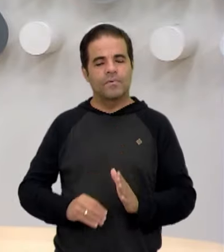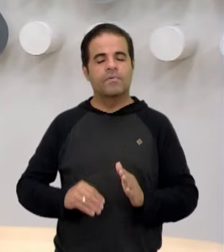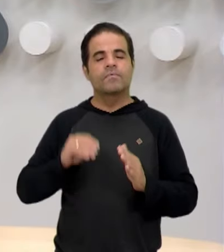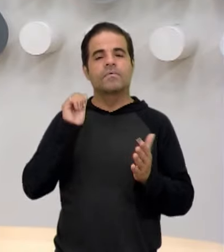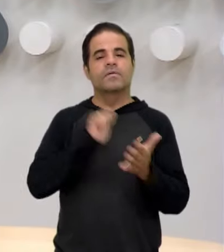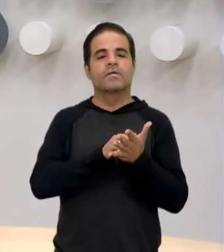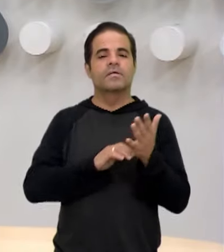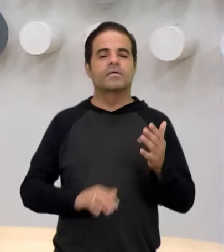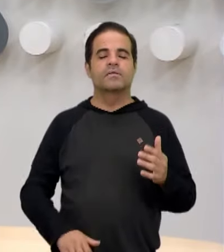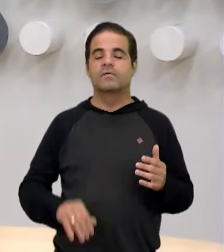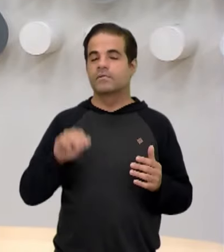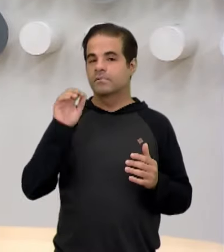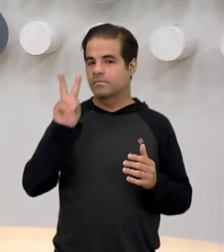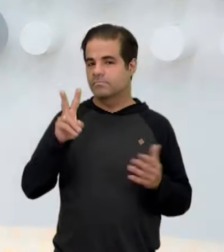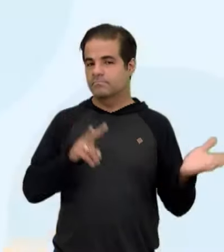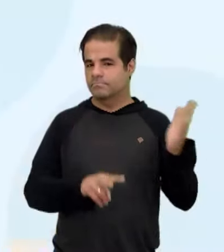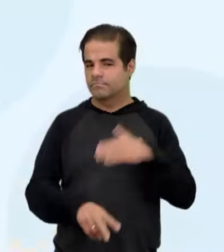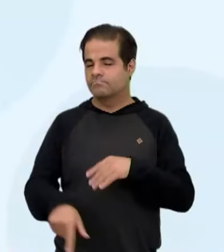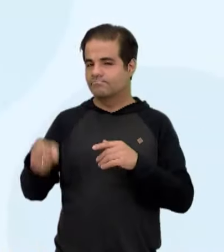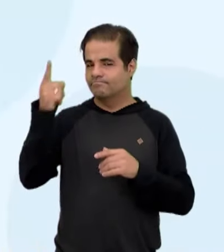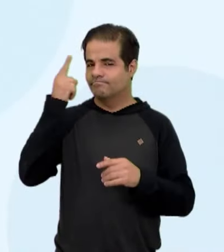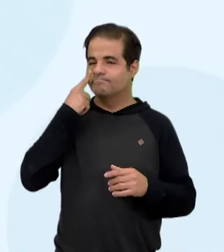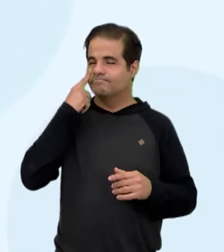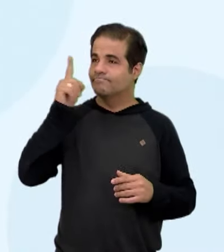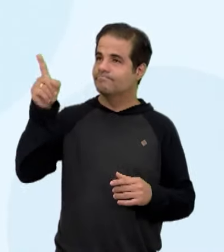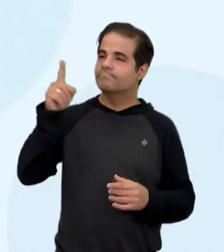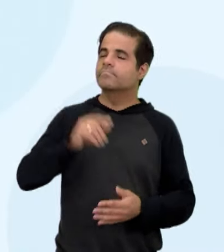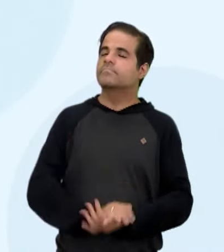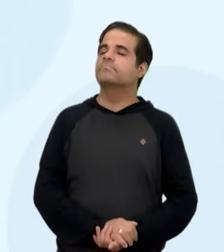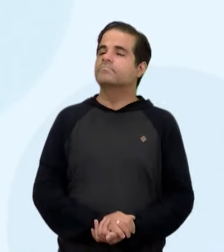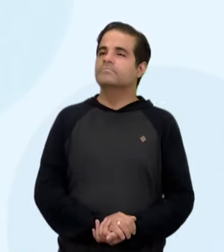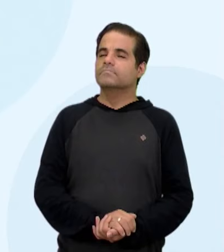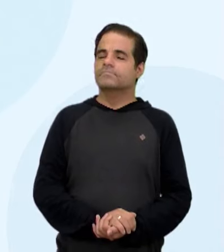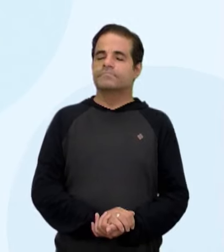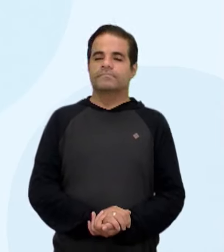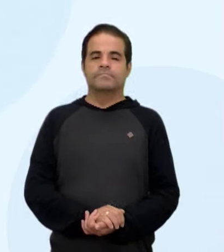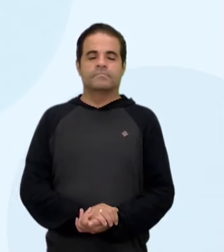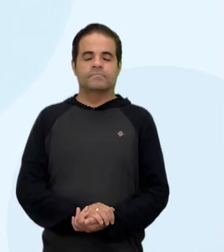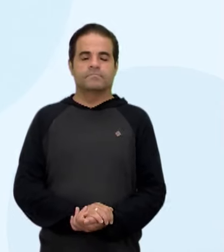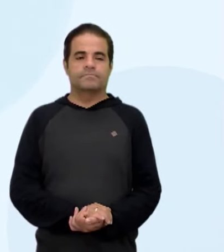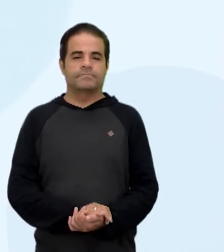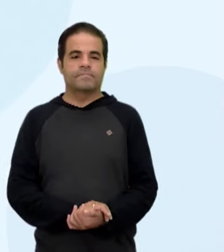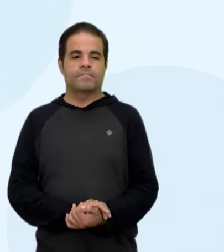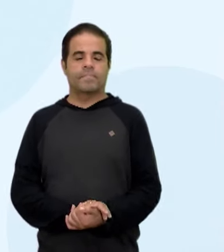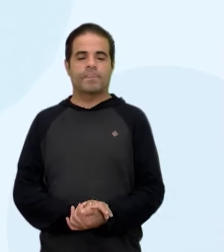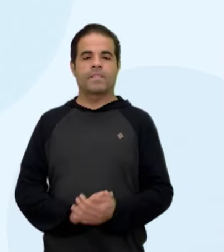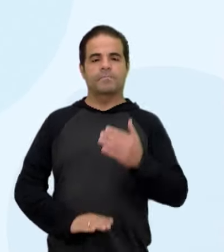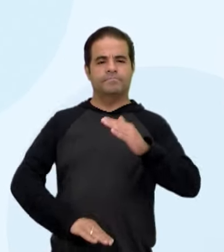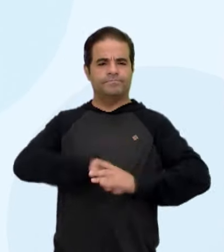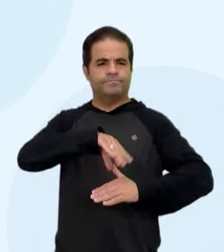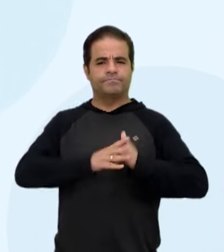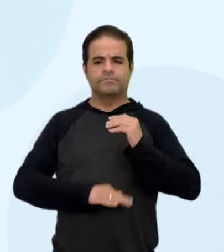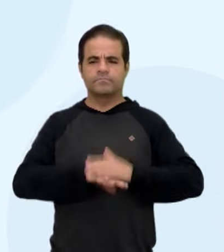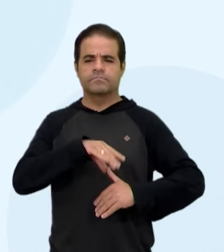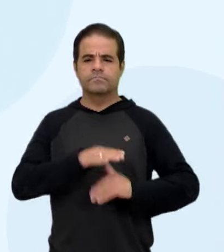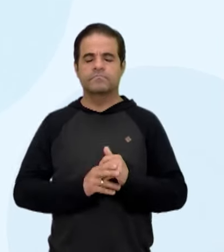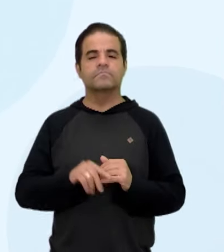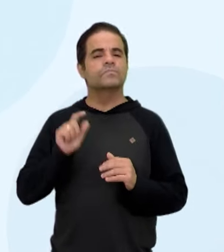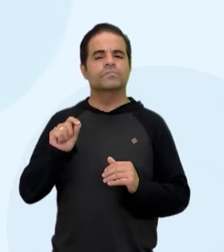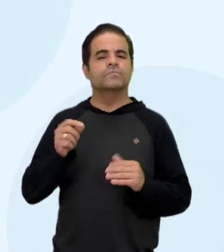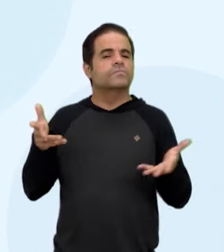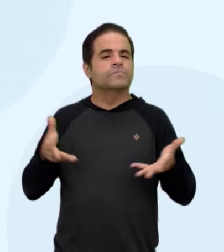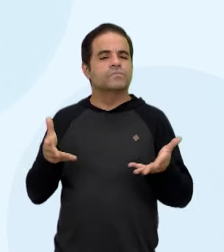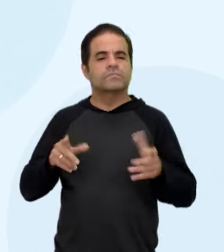atividade 2. Vamos lá para a nossa telinha, vamos lá. Para as nossas habilidades do dia, né? Então, habilidades de